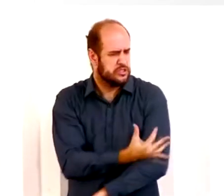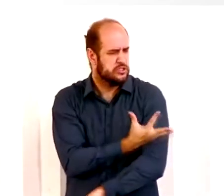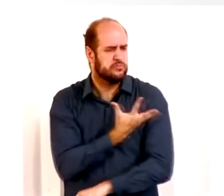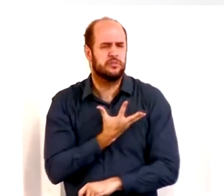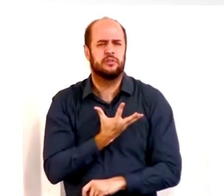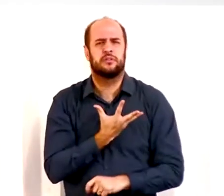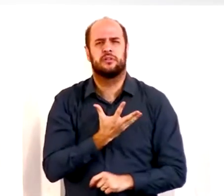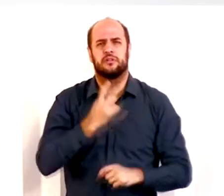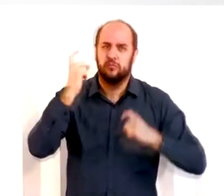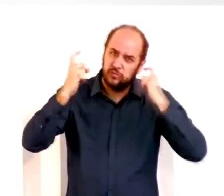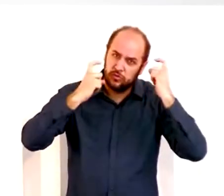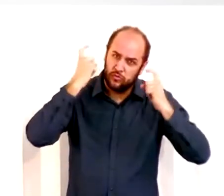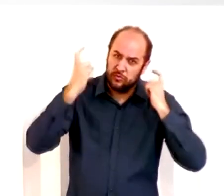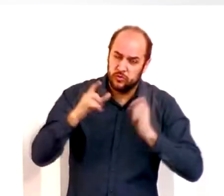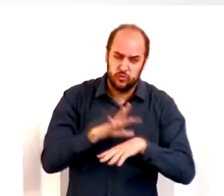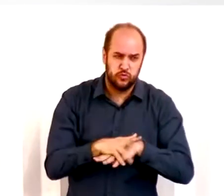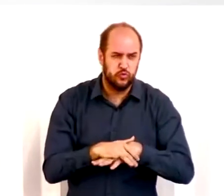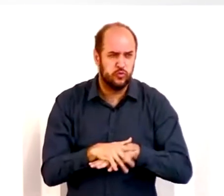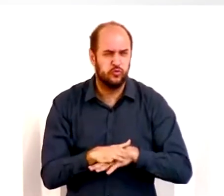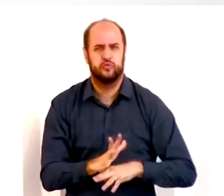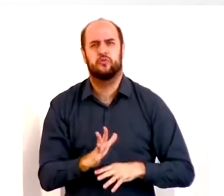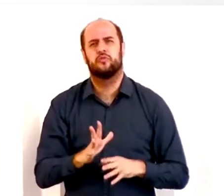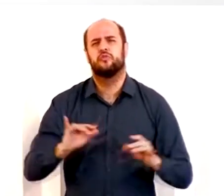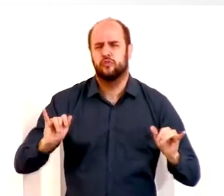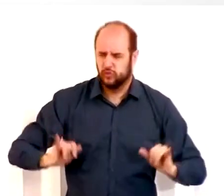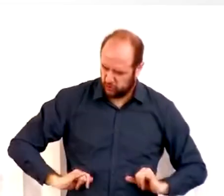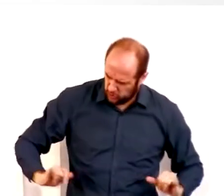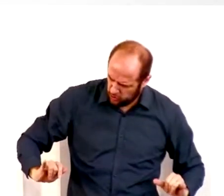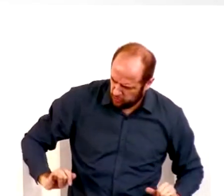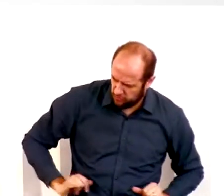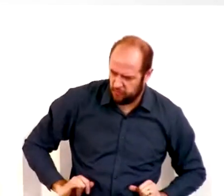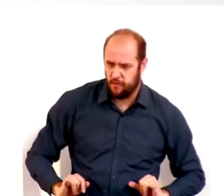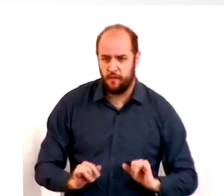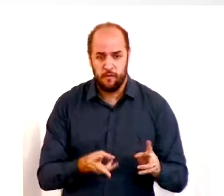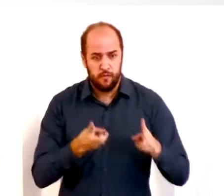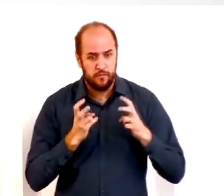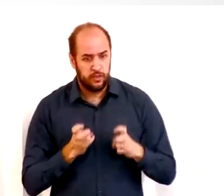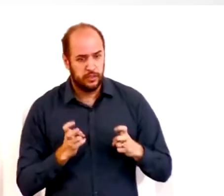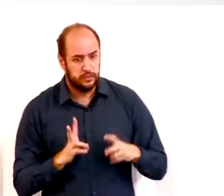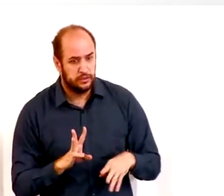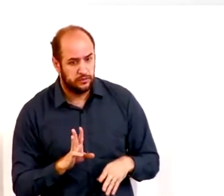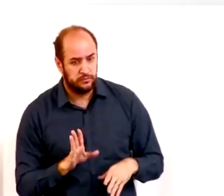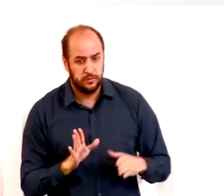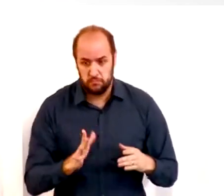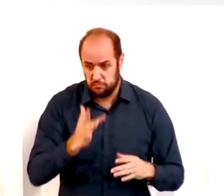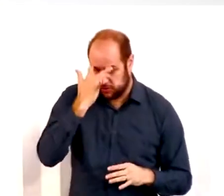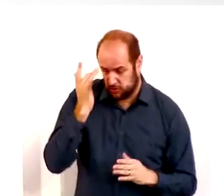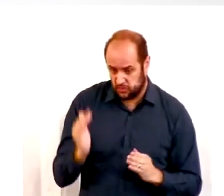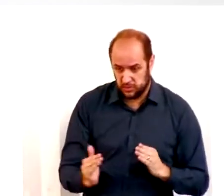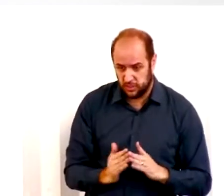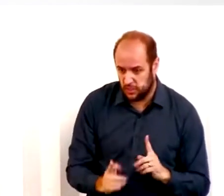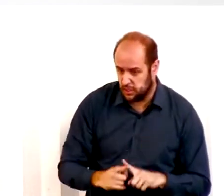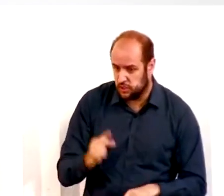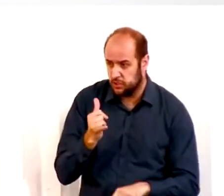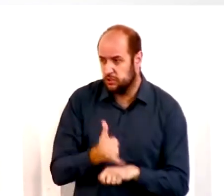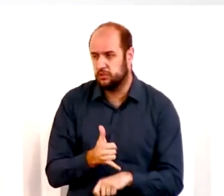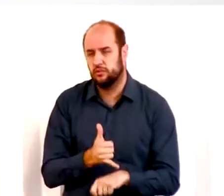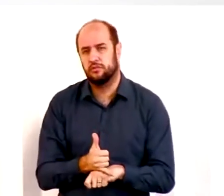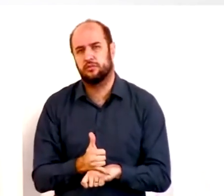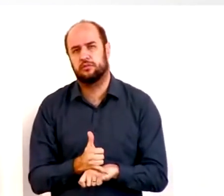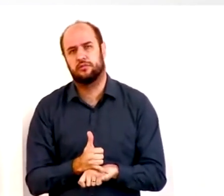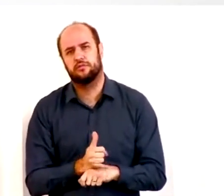os que se importam com dores, os que sofrem quando percebem que os membros da igreja, que eles são líderes,